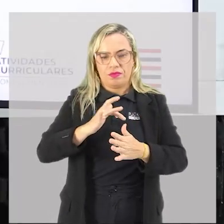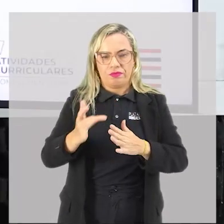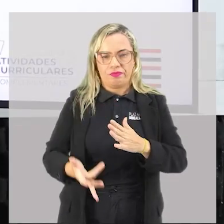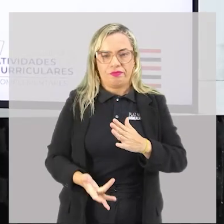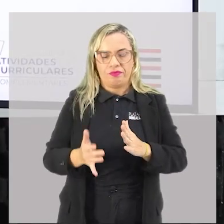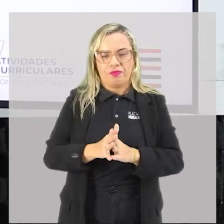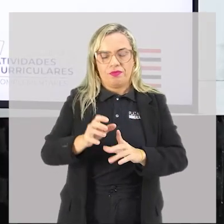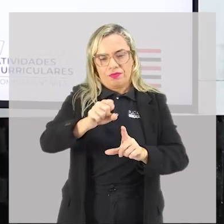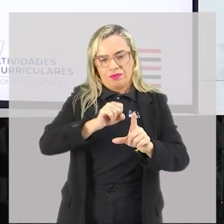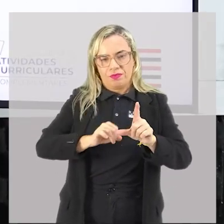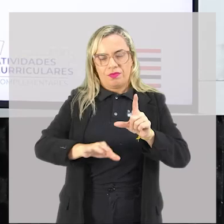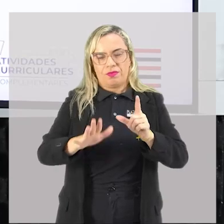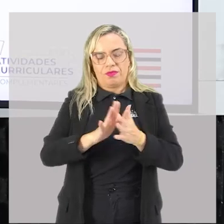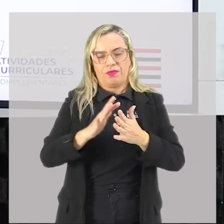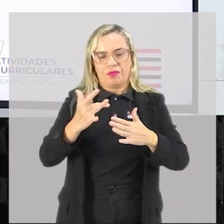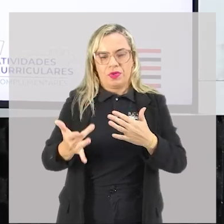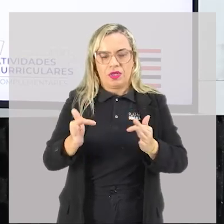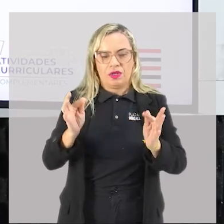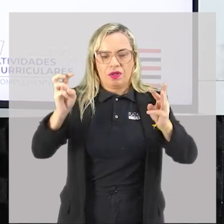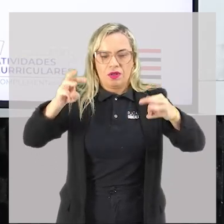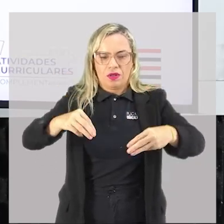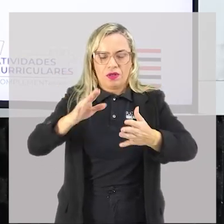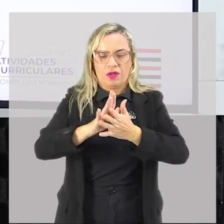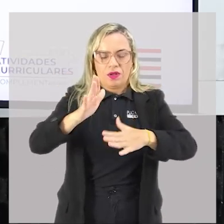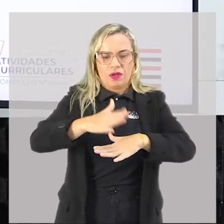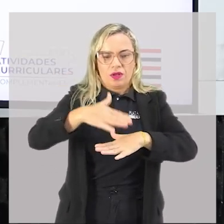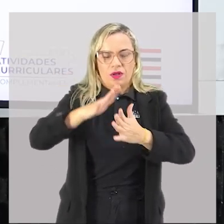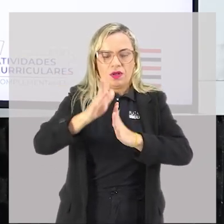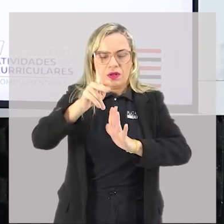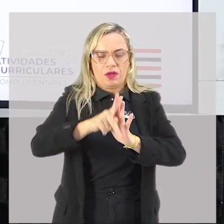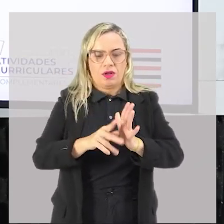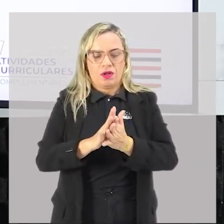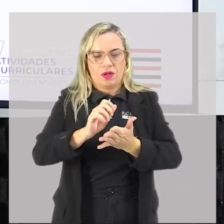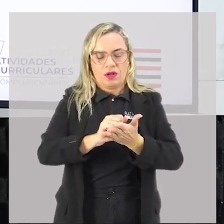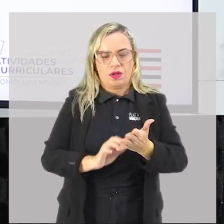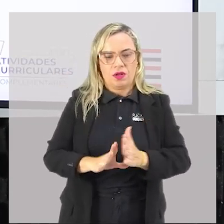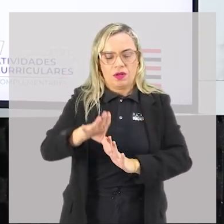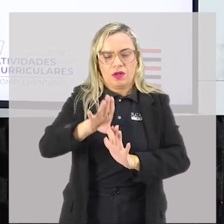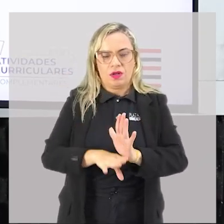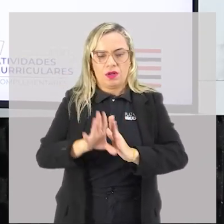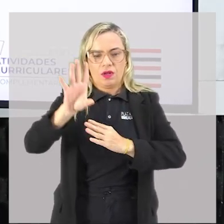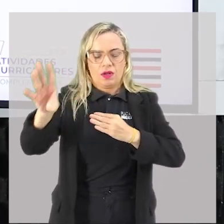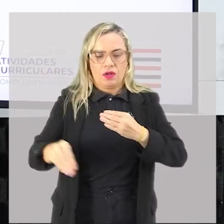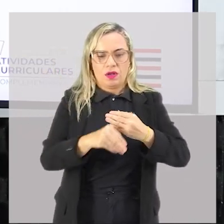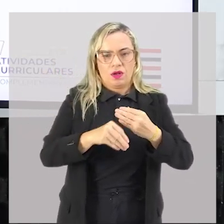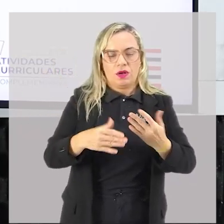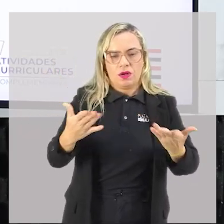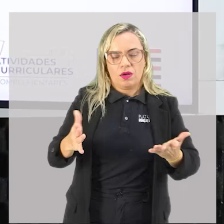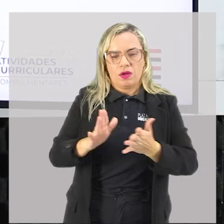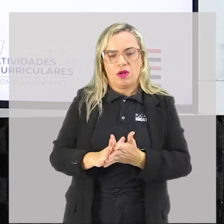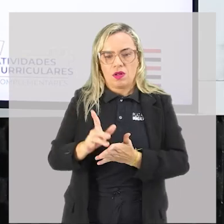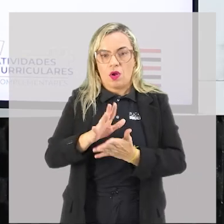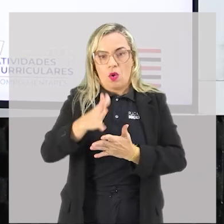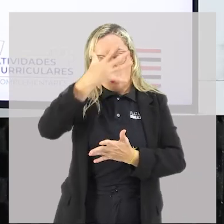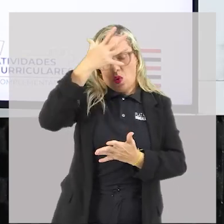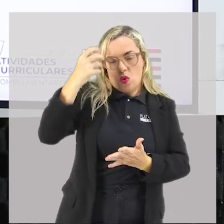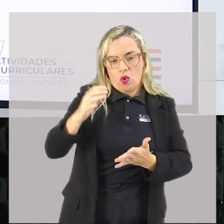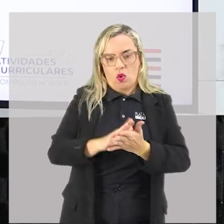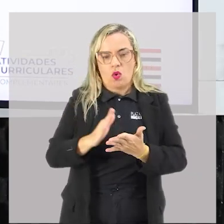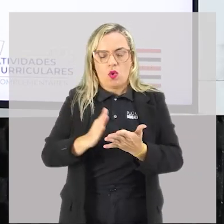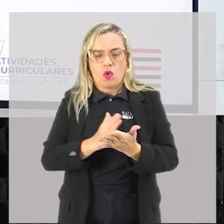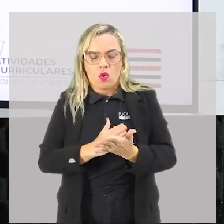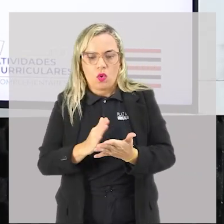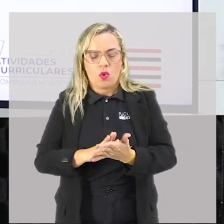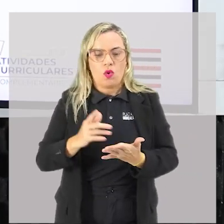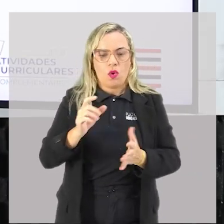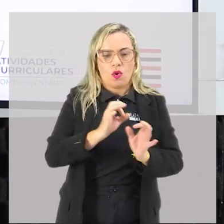sociais. Pessoal, a gente encerra por hoje mais uma aula no projeto Atividades Curriculares Complementares. Não deixem de acessar o plano de estudo, que